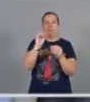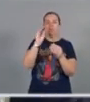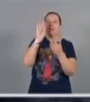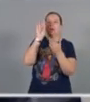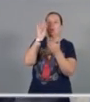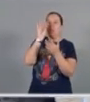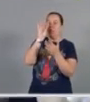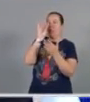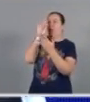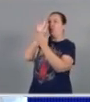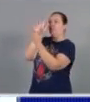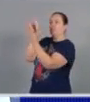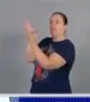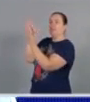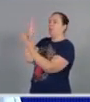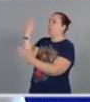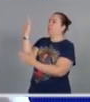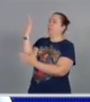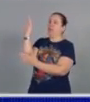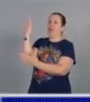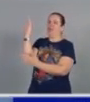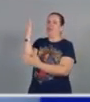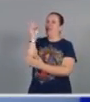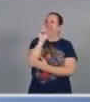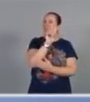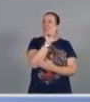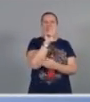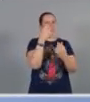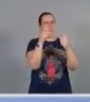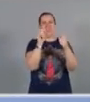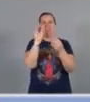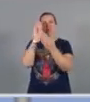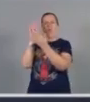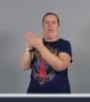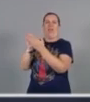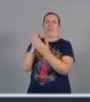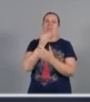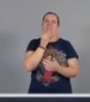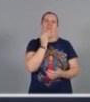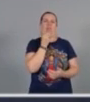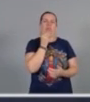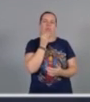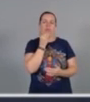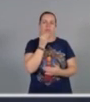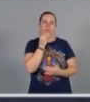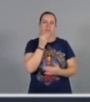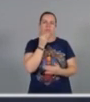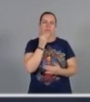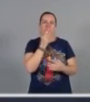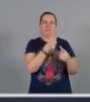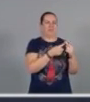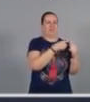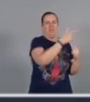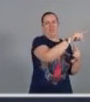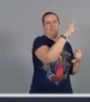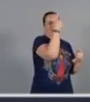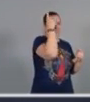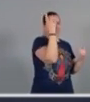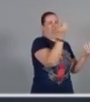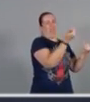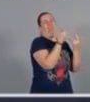vai escrever os defeitos eu tenho pavor escreva seus efeitos sei não precisa os outros joga na